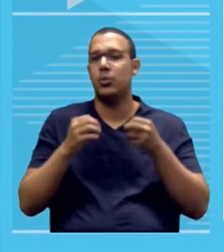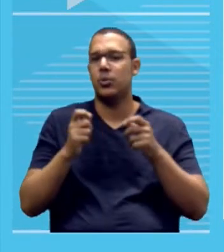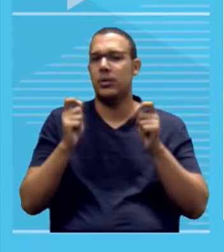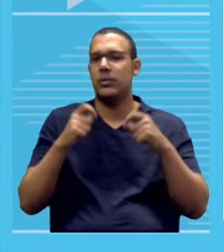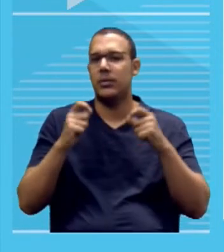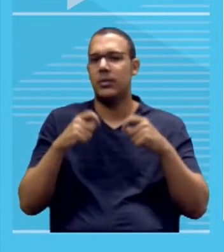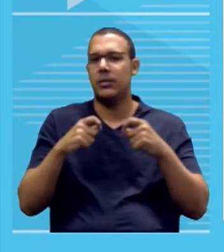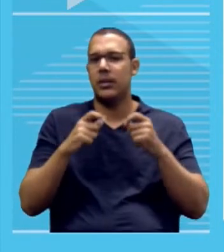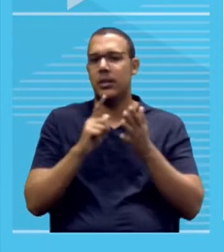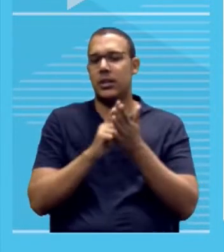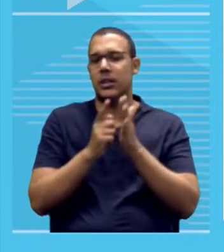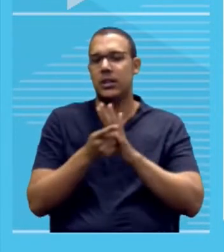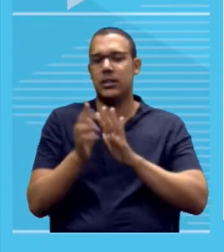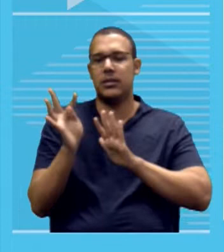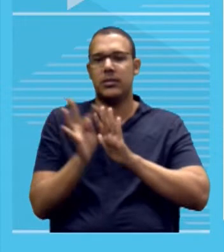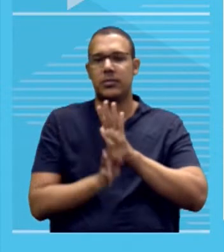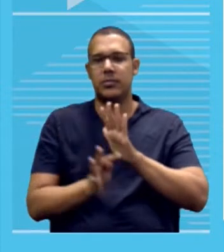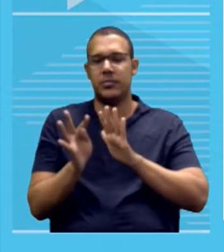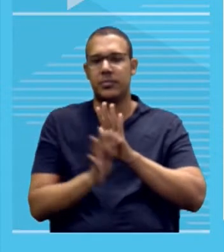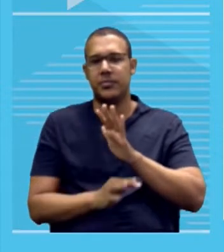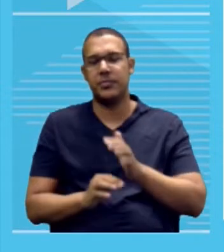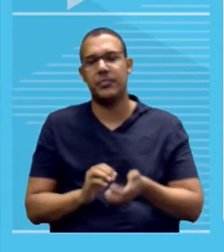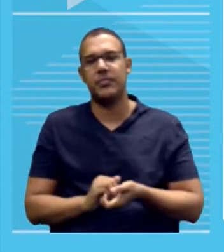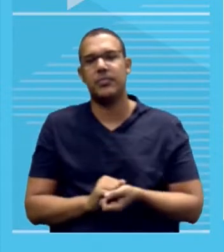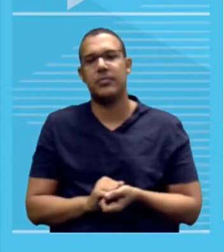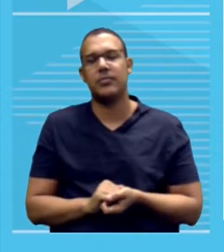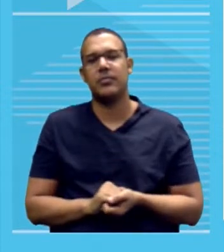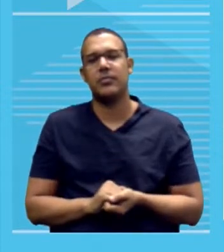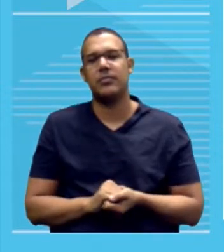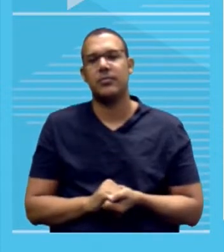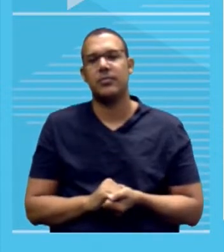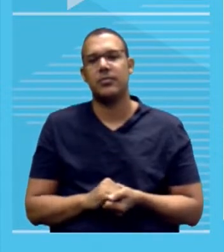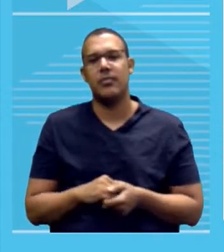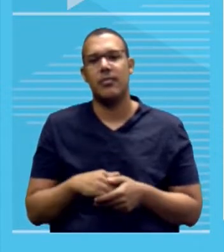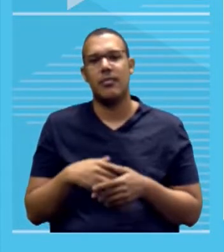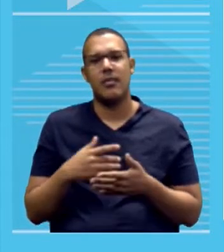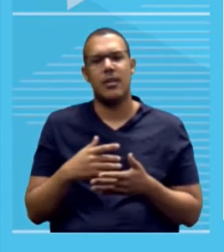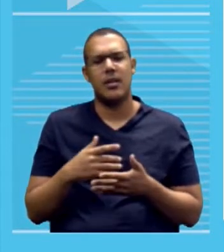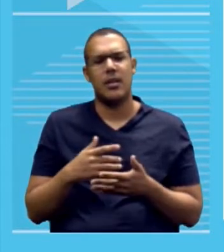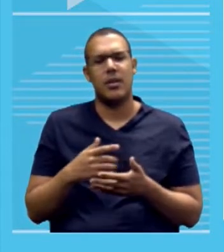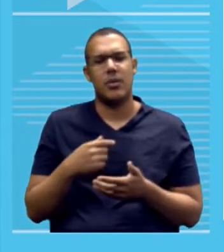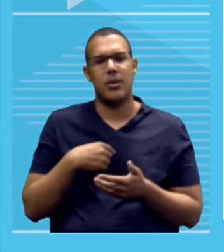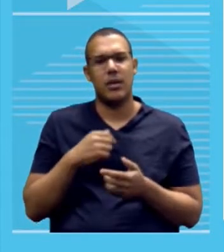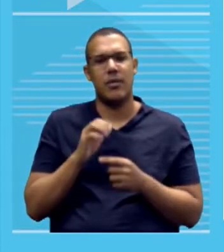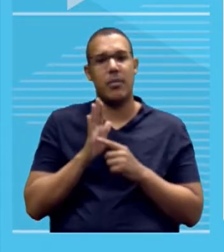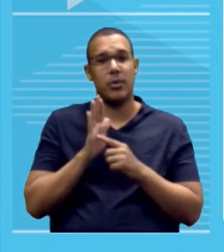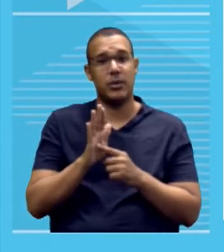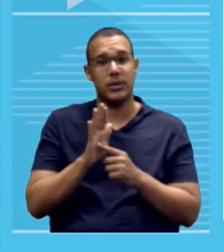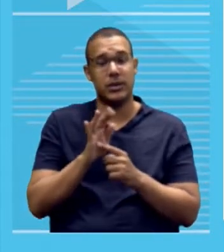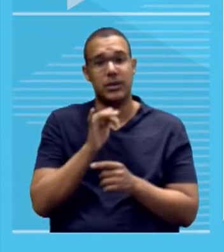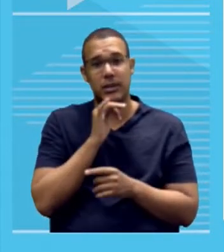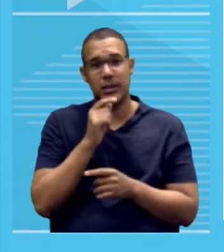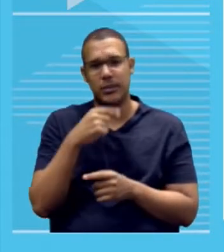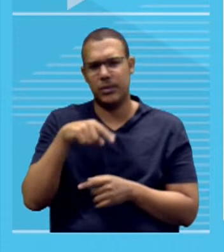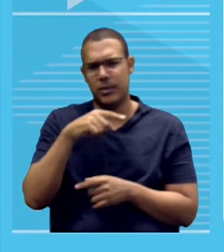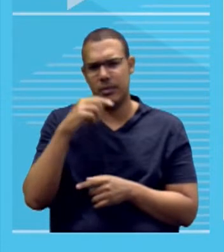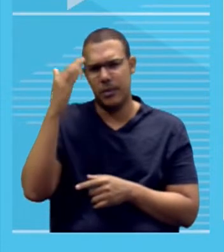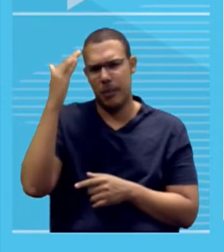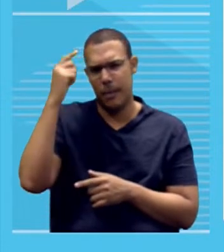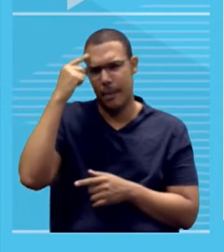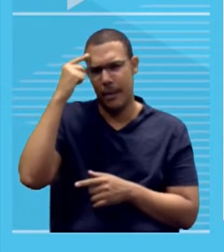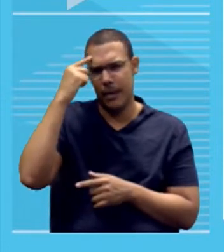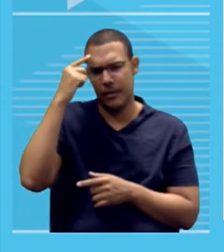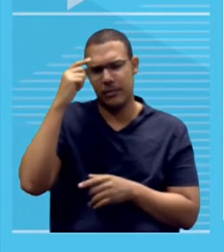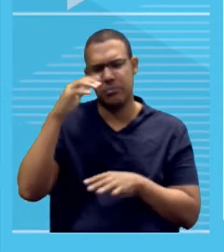de gêneros textuais e eu tenho certeza que enquanto eu estava falando os exemplos você já podia ir pensando aí sobre